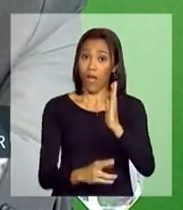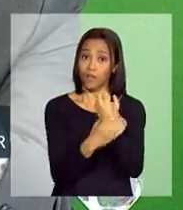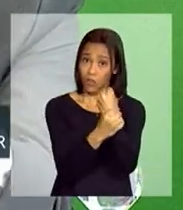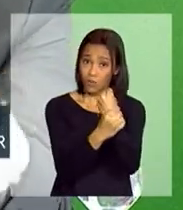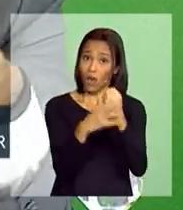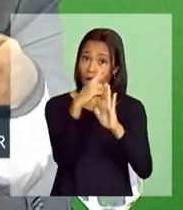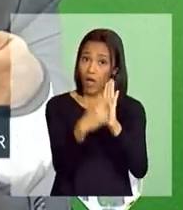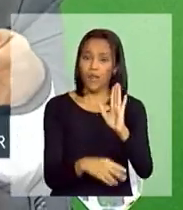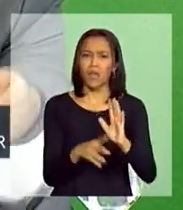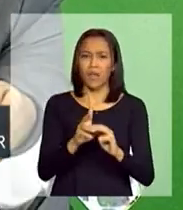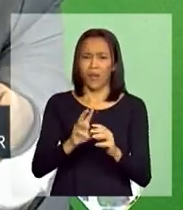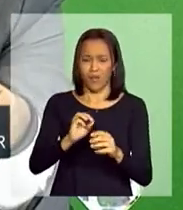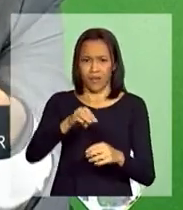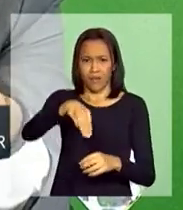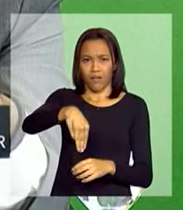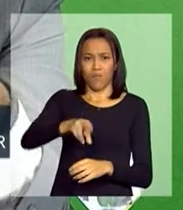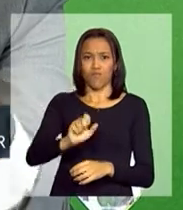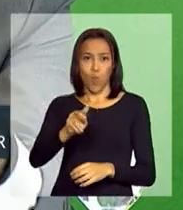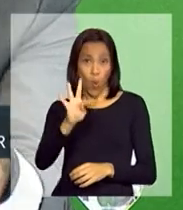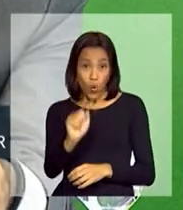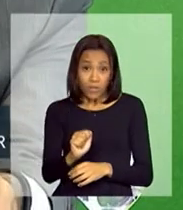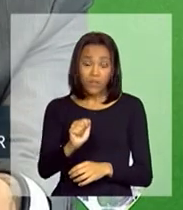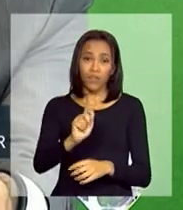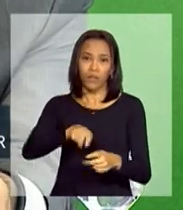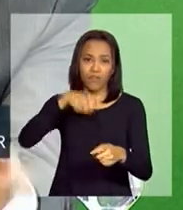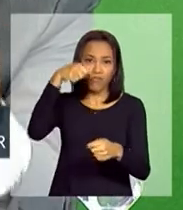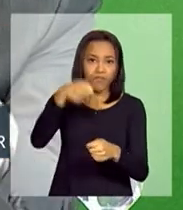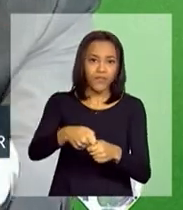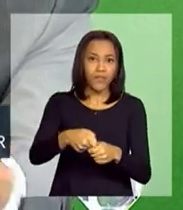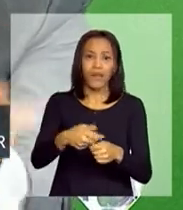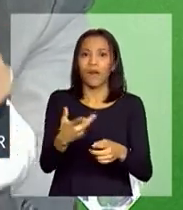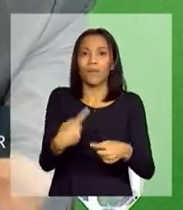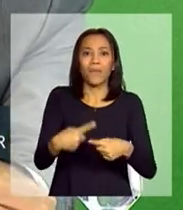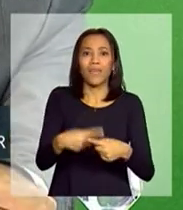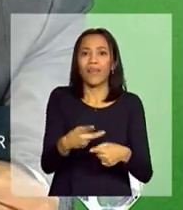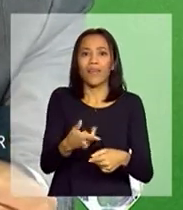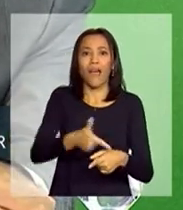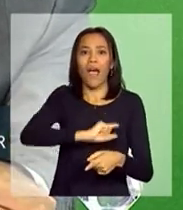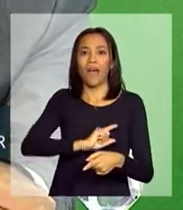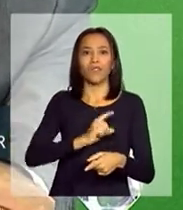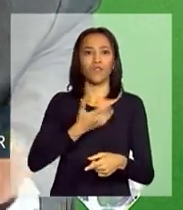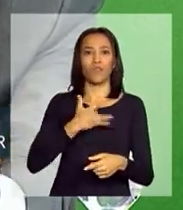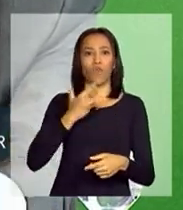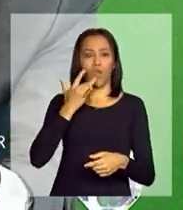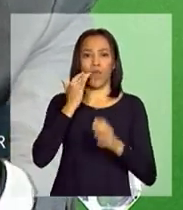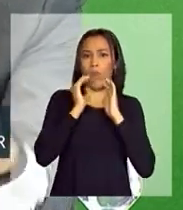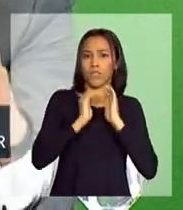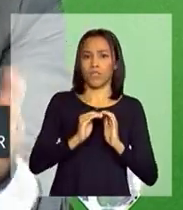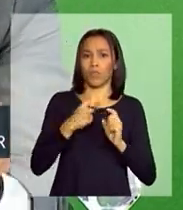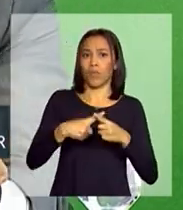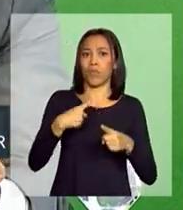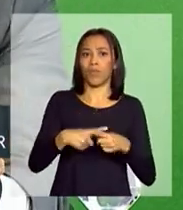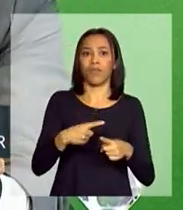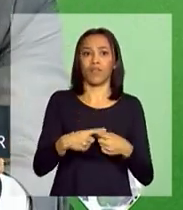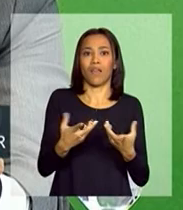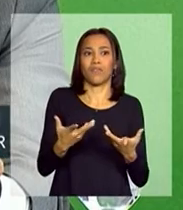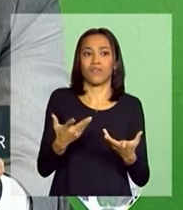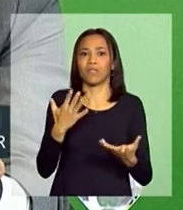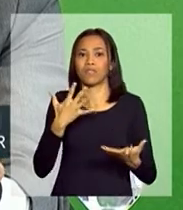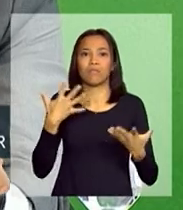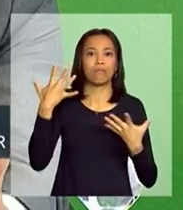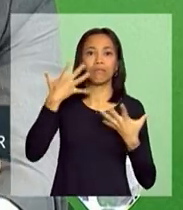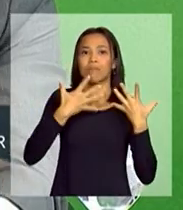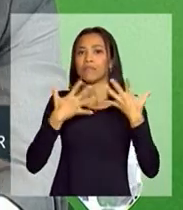multa sem efetividade sem possibilidade de aplicá-la porque nada foi descumprido porque a coisa tá num vazio normativo